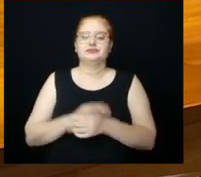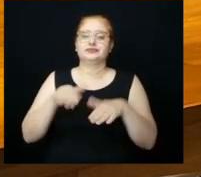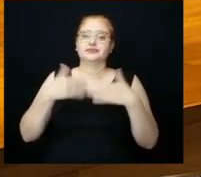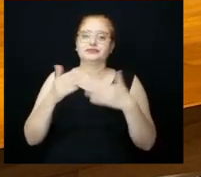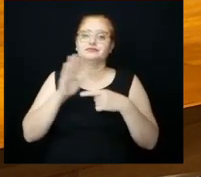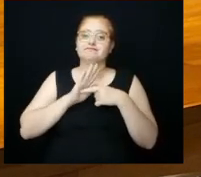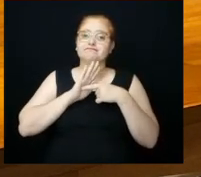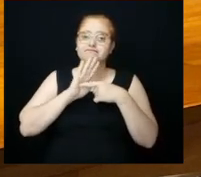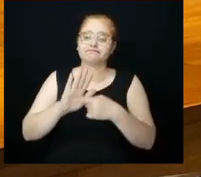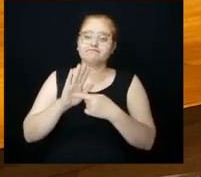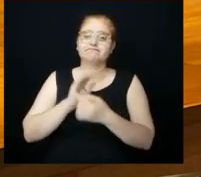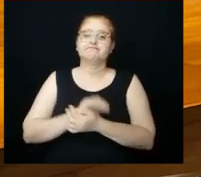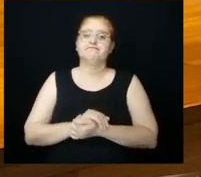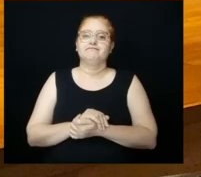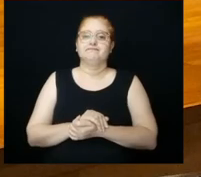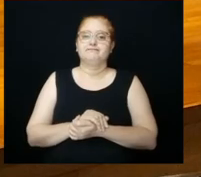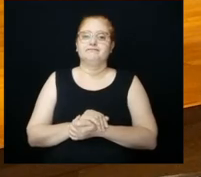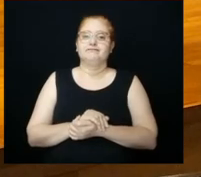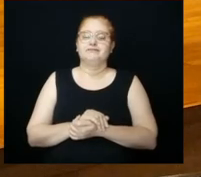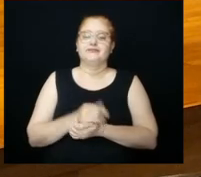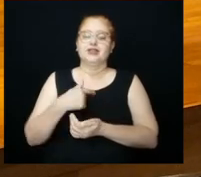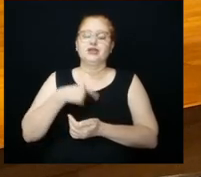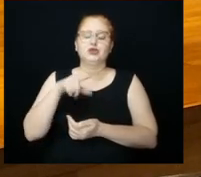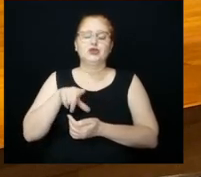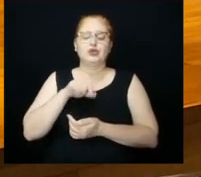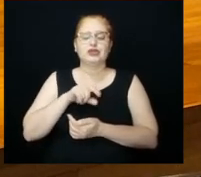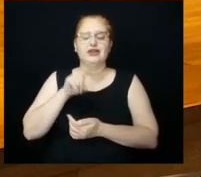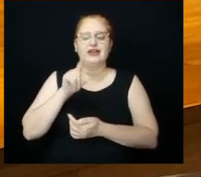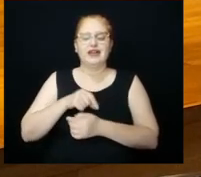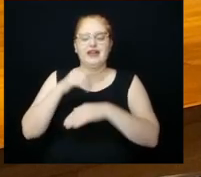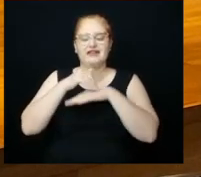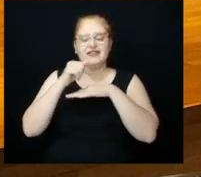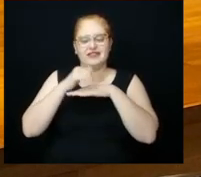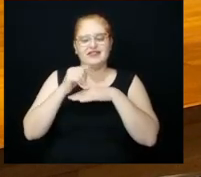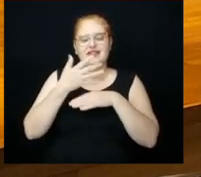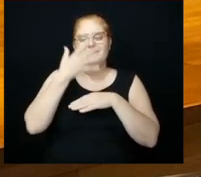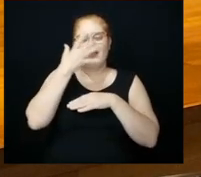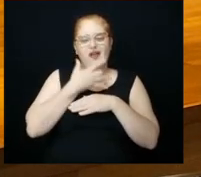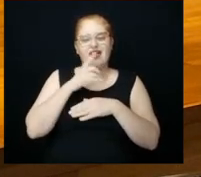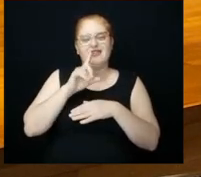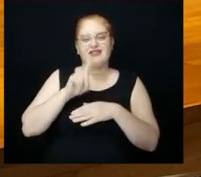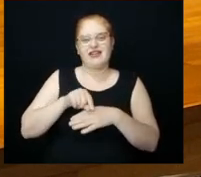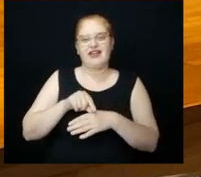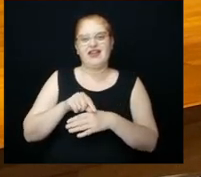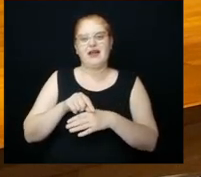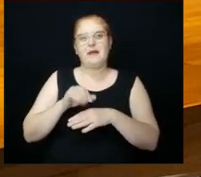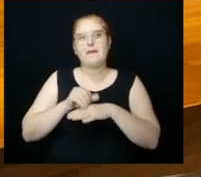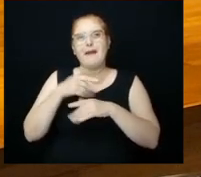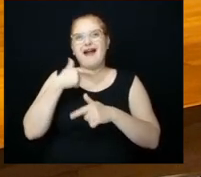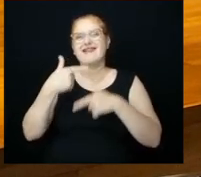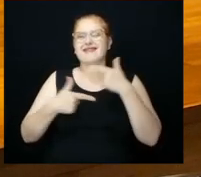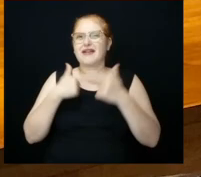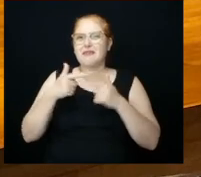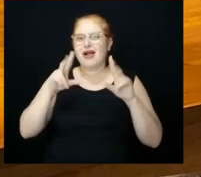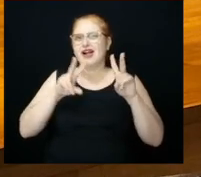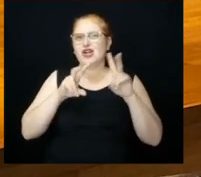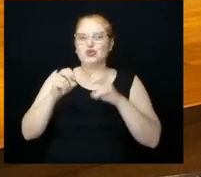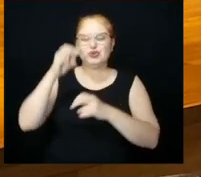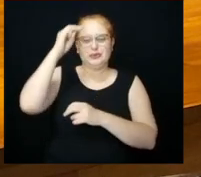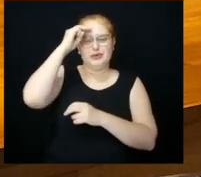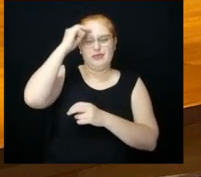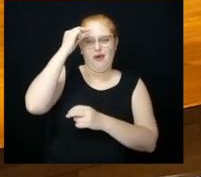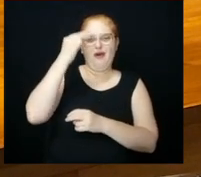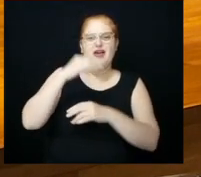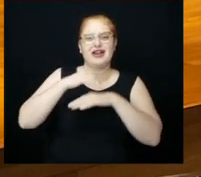ele vai trazendo, né, esse que eu selecionei, na verdade, é um bem afetivo, para que eu acho que é o que ele mais trabalha com essa questão, assim, da